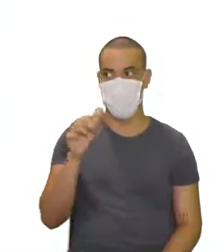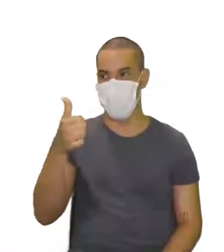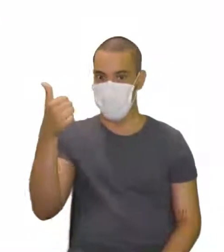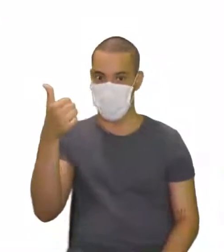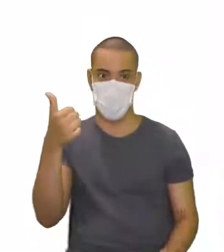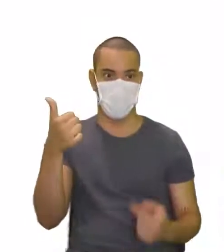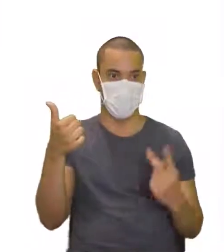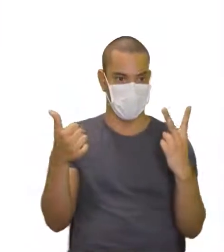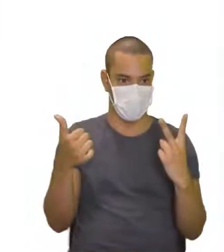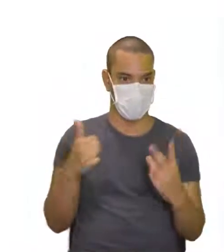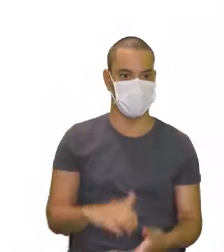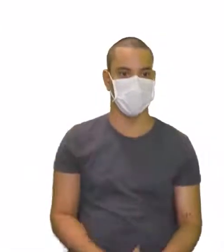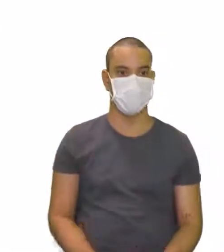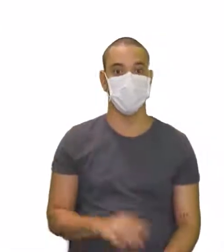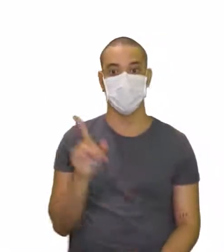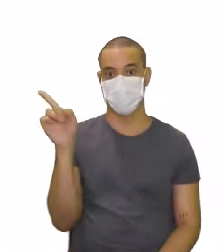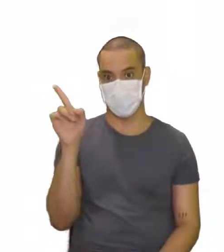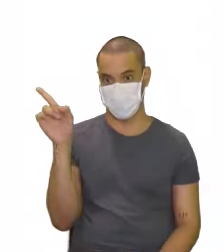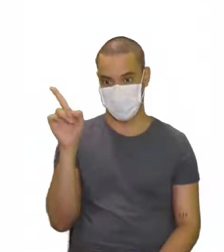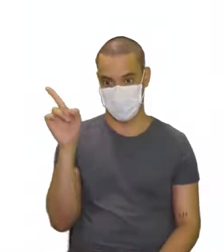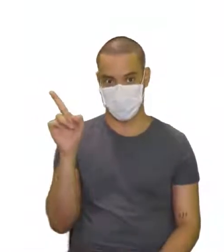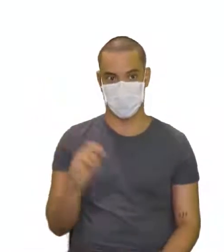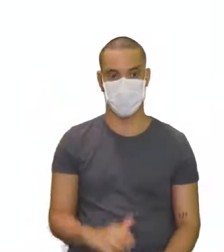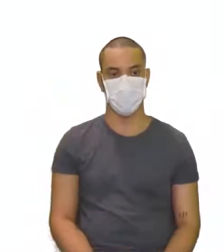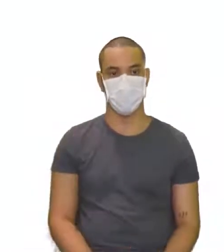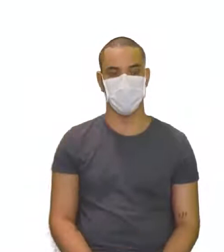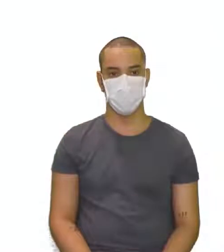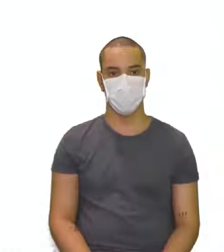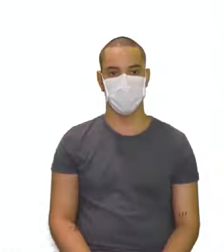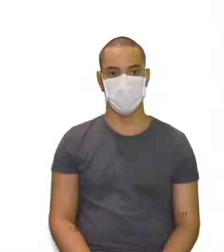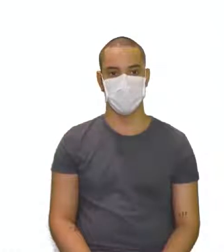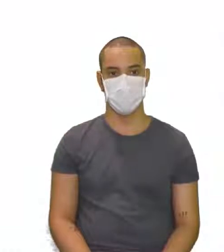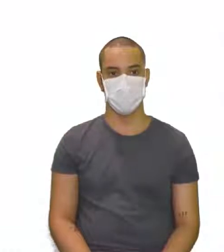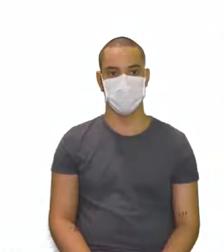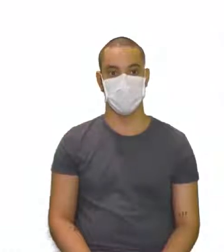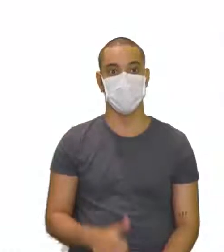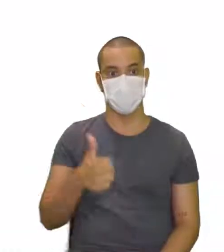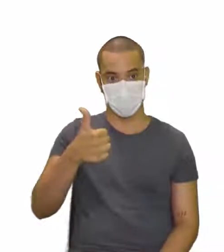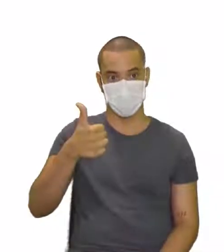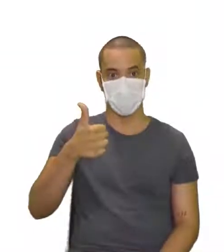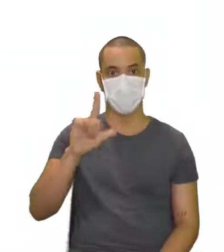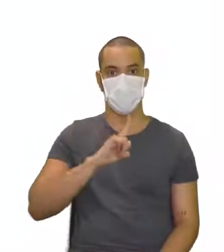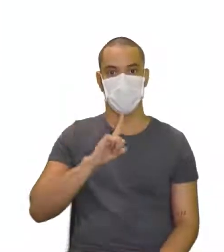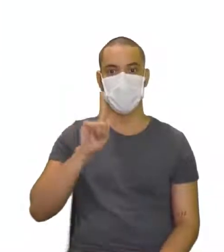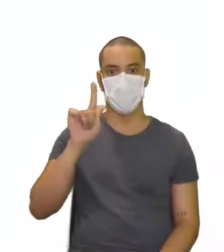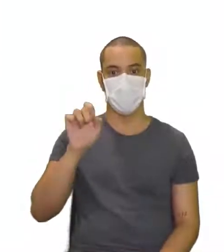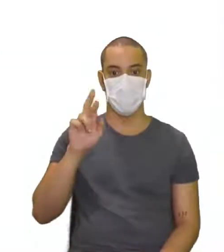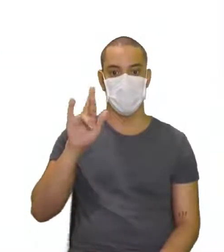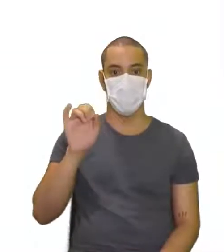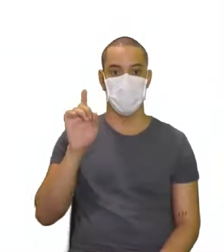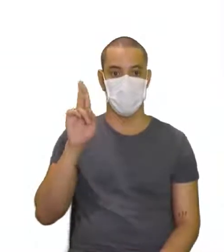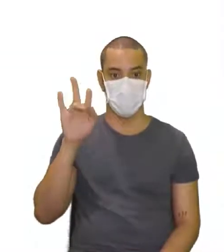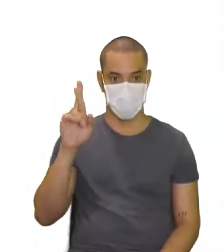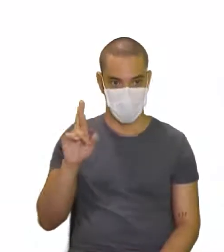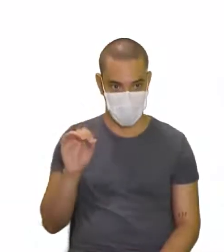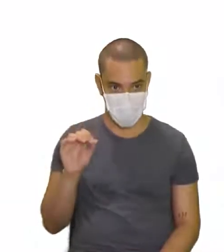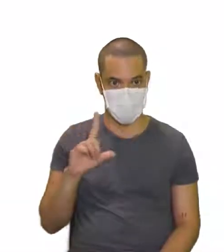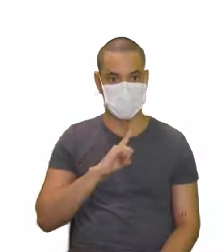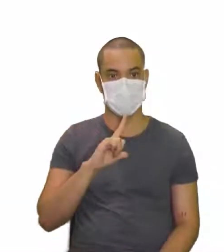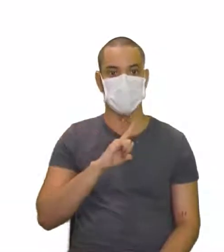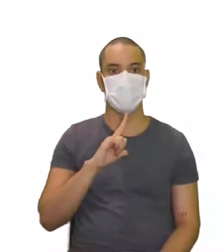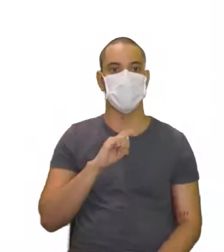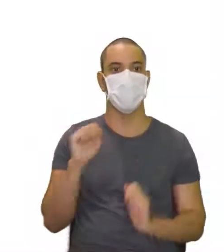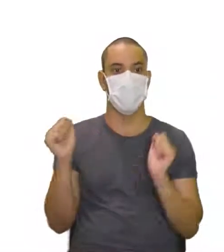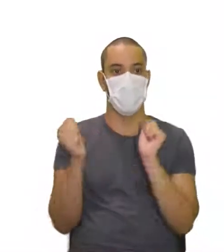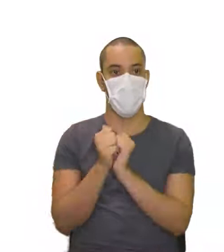essas figuras. Tá ali, pessoal, figura 1, nós temos ali o gerador, nós temos aqui o Epson no cantinho,